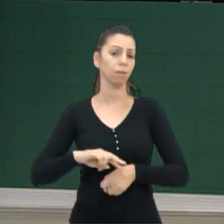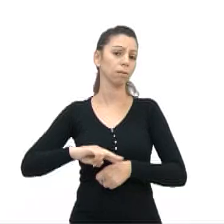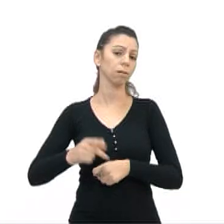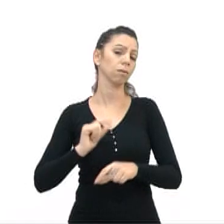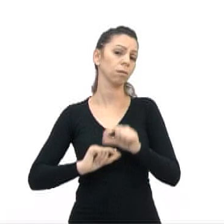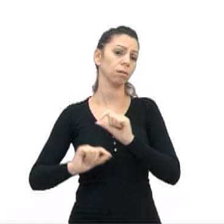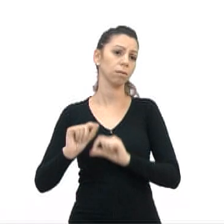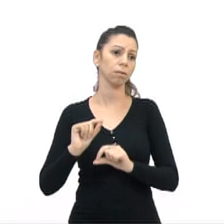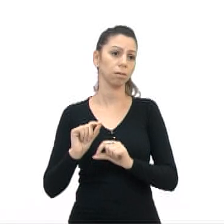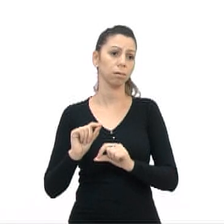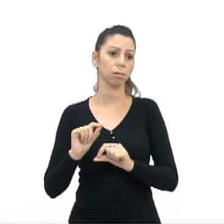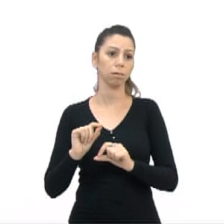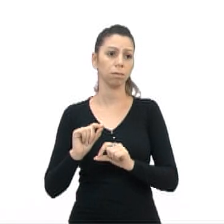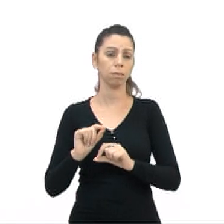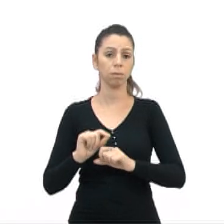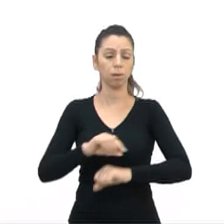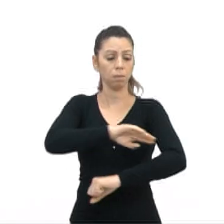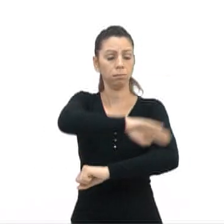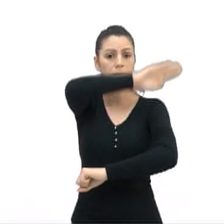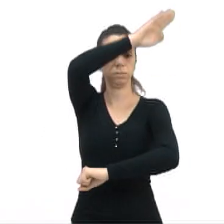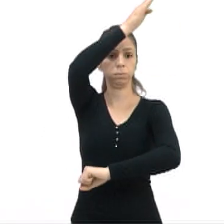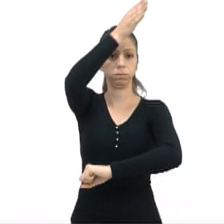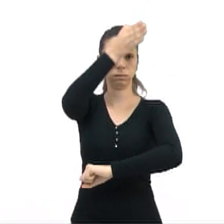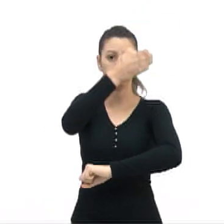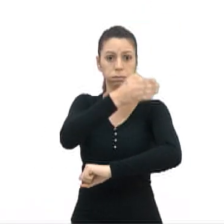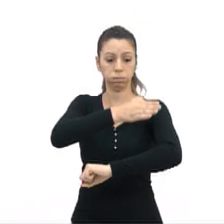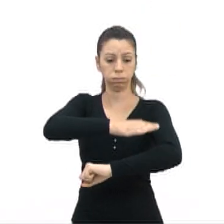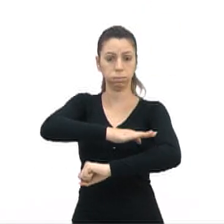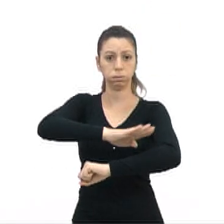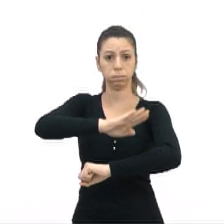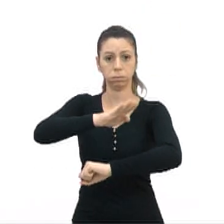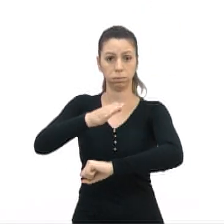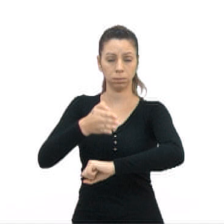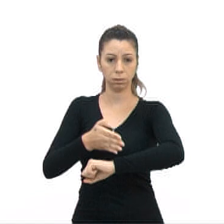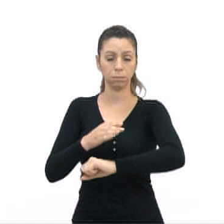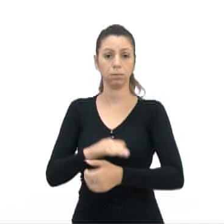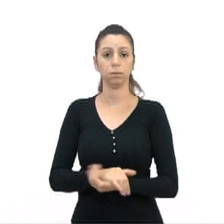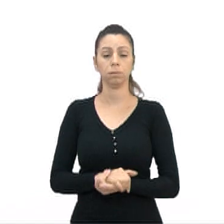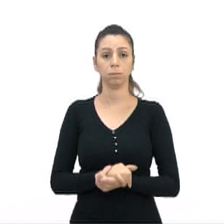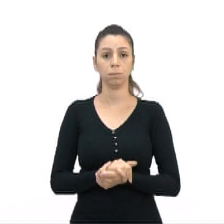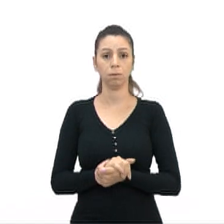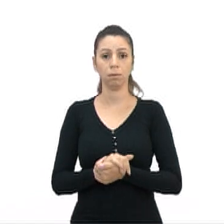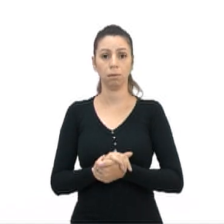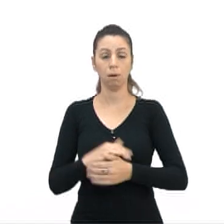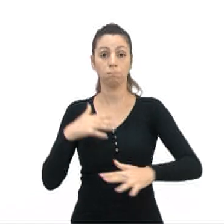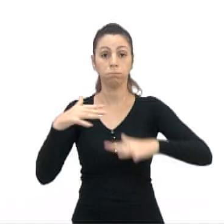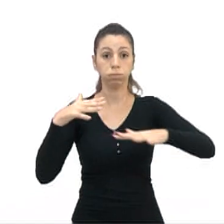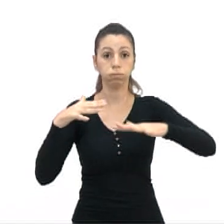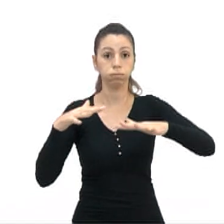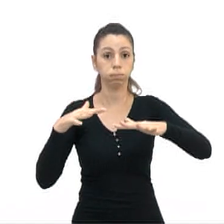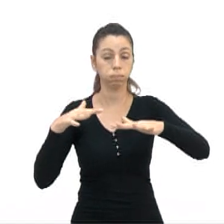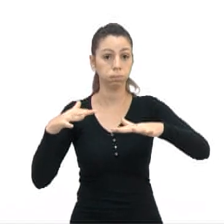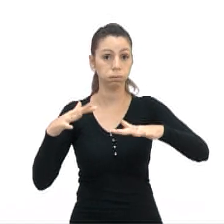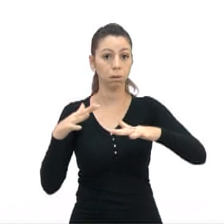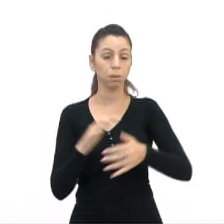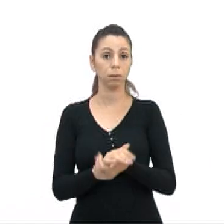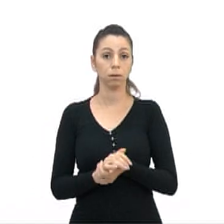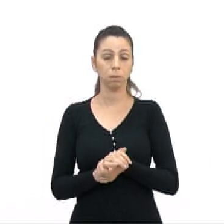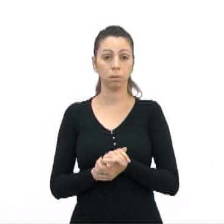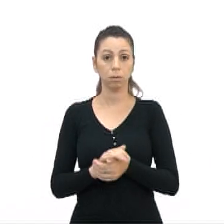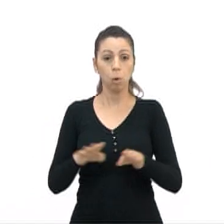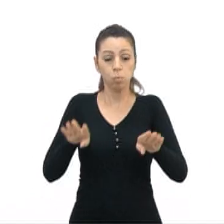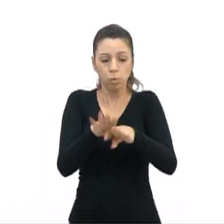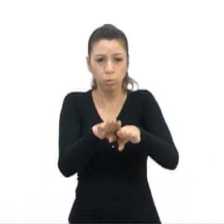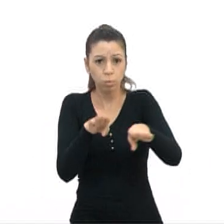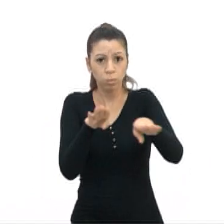Consequências: formação das cadeias de montanhas, Himalaia e Andes, como eu havia dito, terremoto, ou seja, o tremor, o